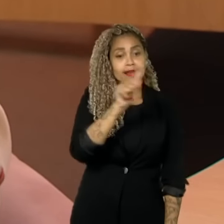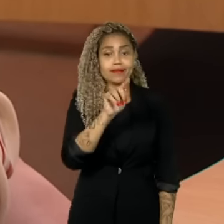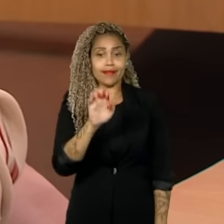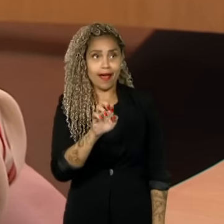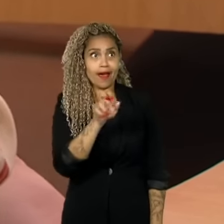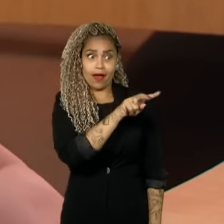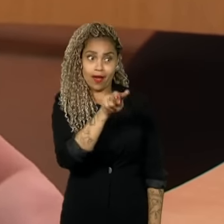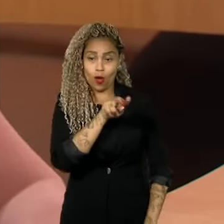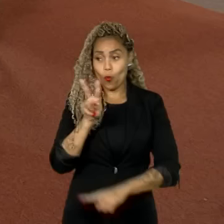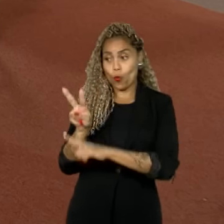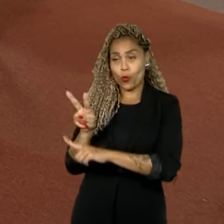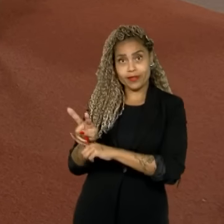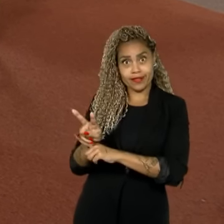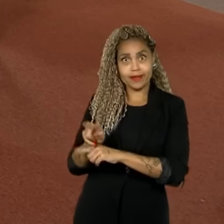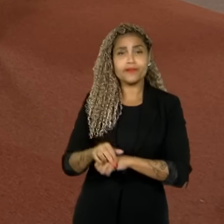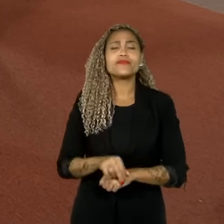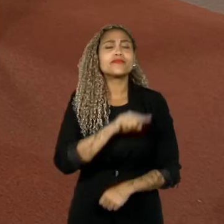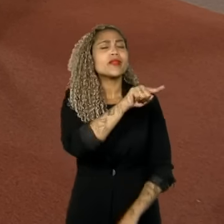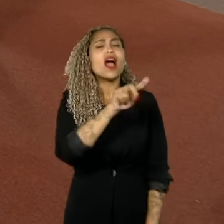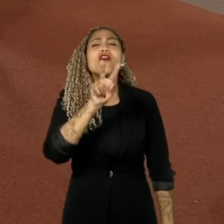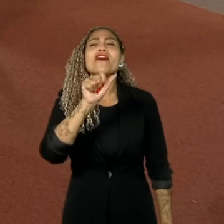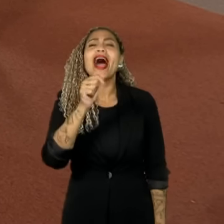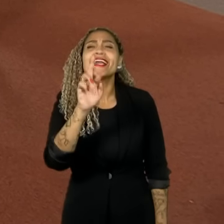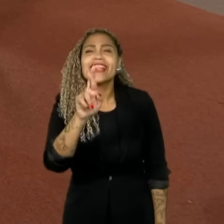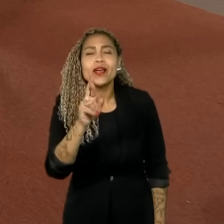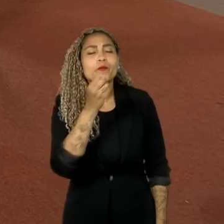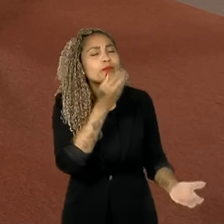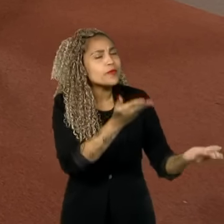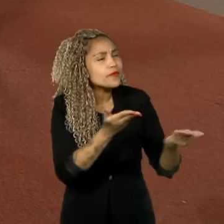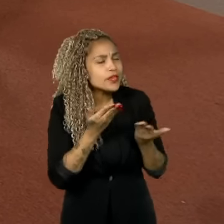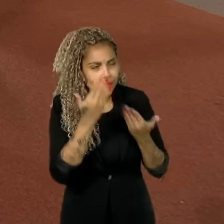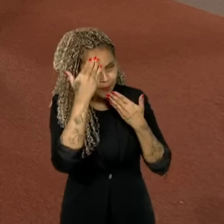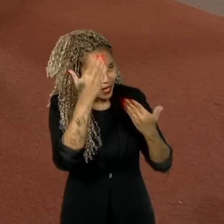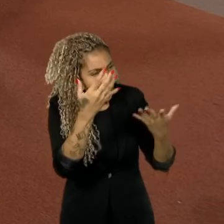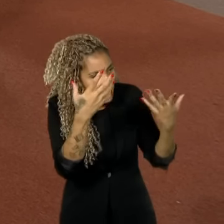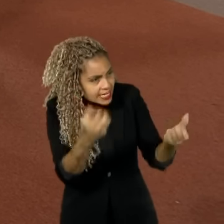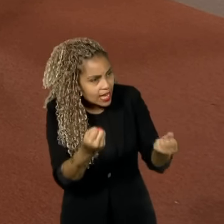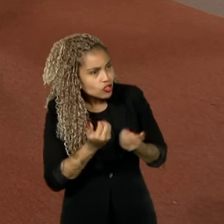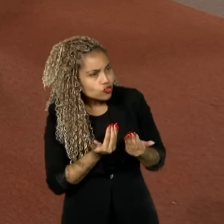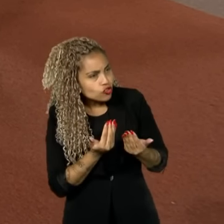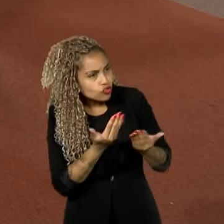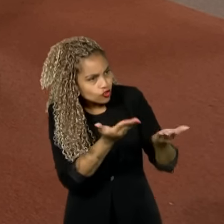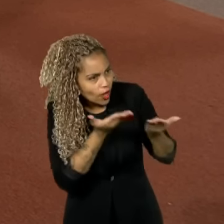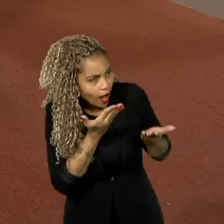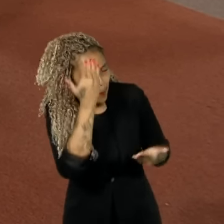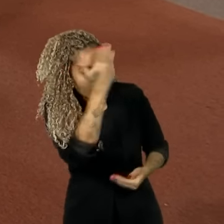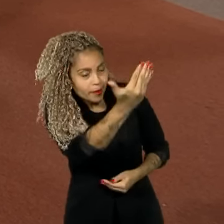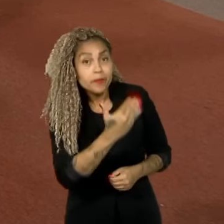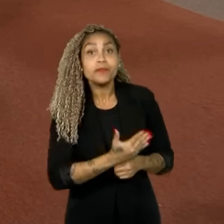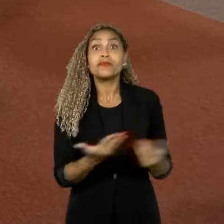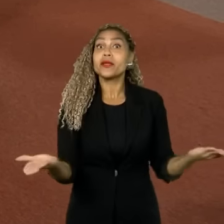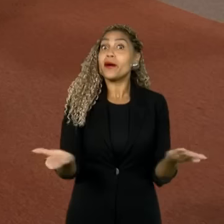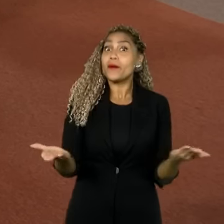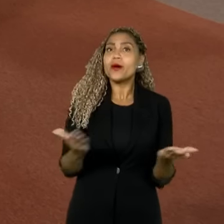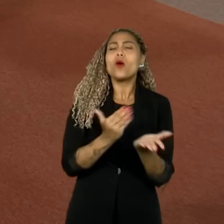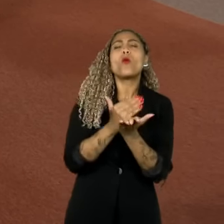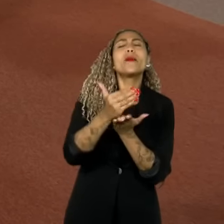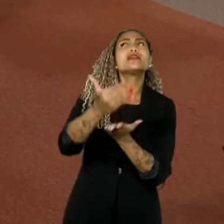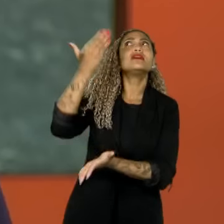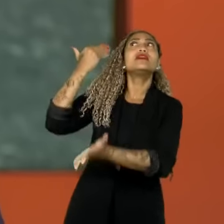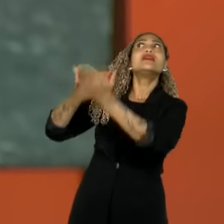que o Wagner, você, Wagner, muito bem-vindo. Muito obrigado por ter aceito o nosso convite. Obrigado você. Eu queria que... Vamos começar desde o